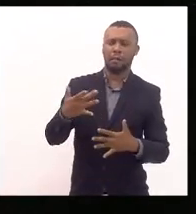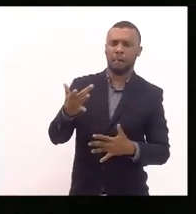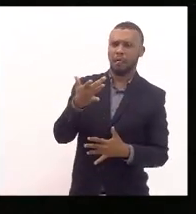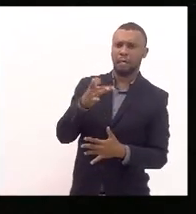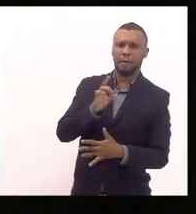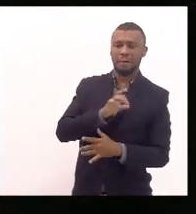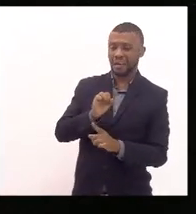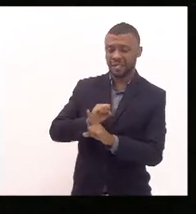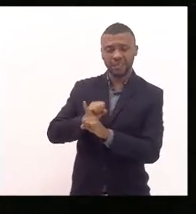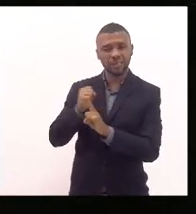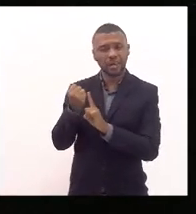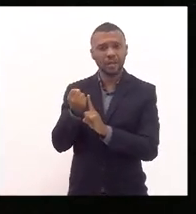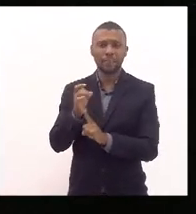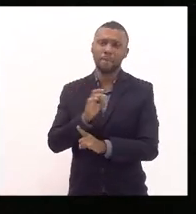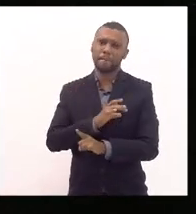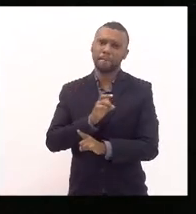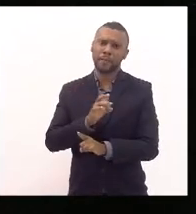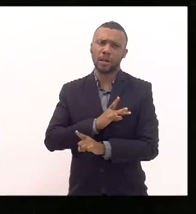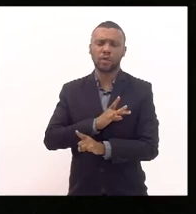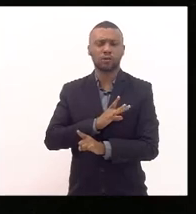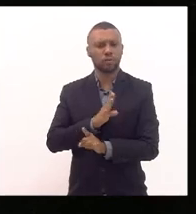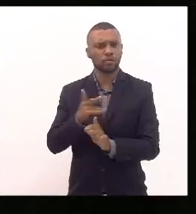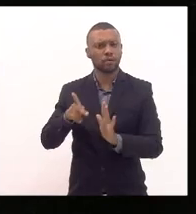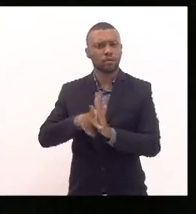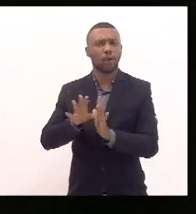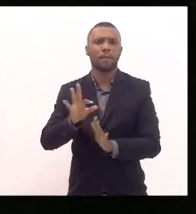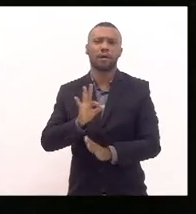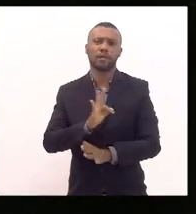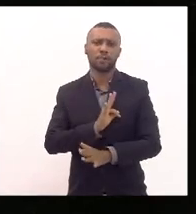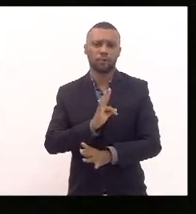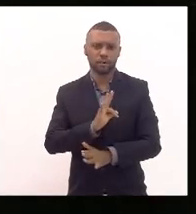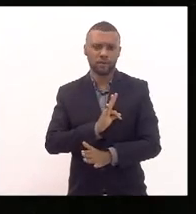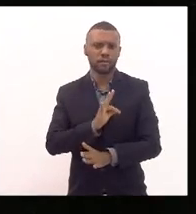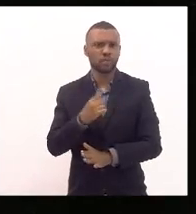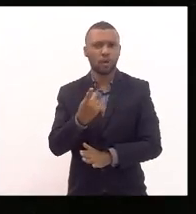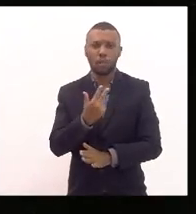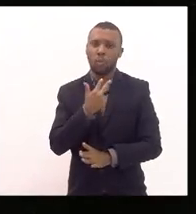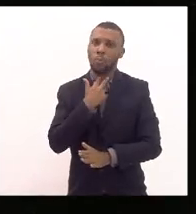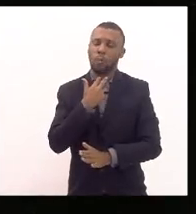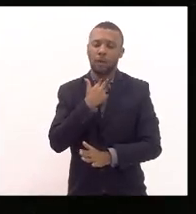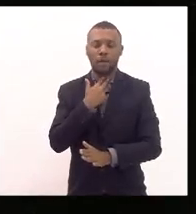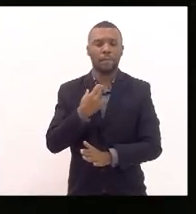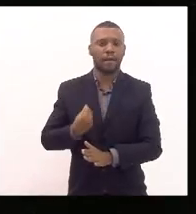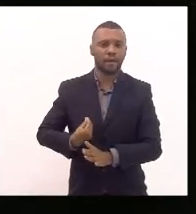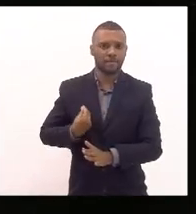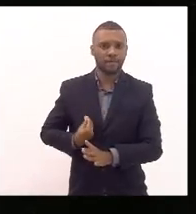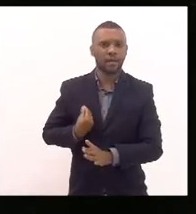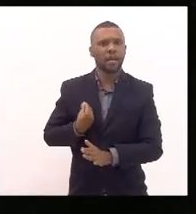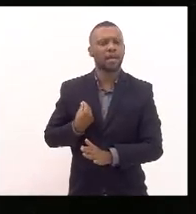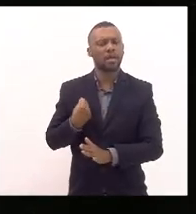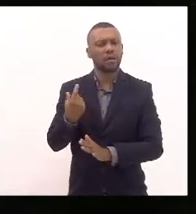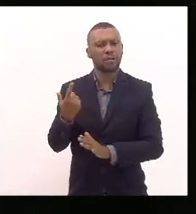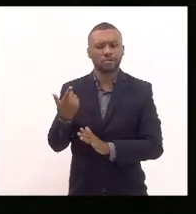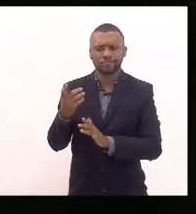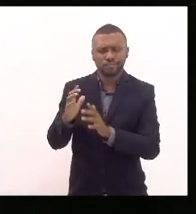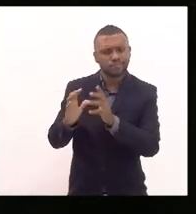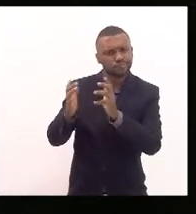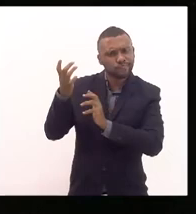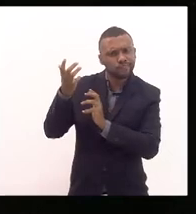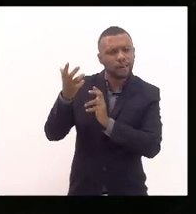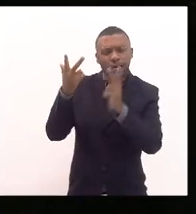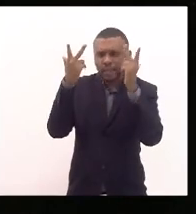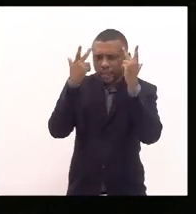a sociedade tem medo da sua polícia nós não podemos conviver com cenas e naturalizar